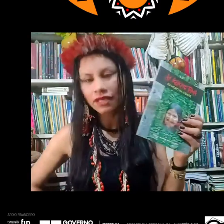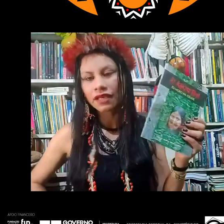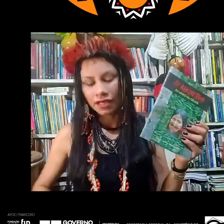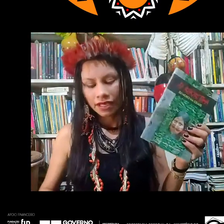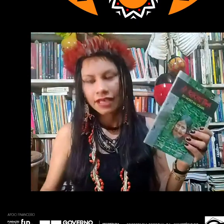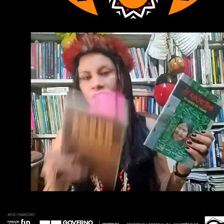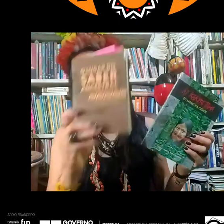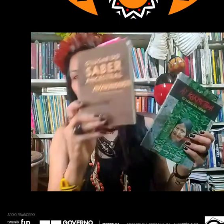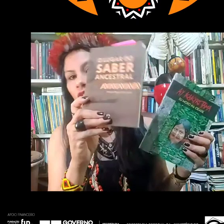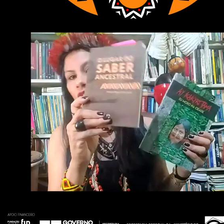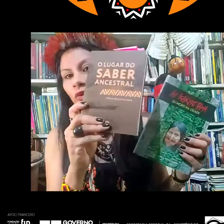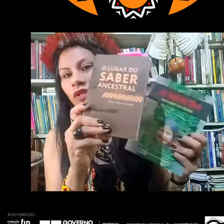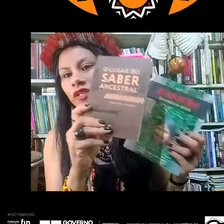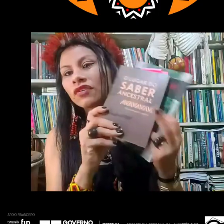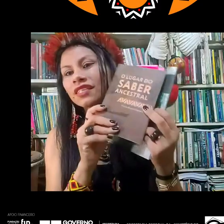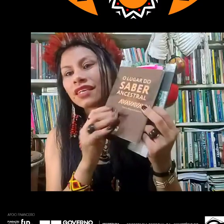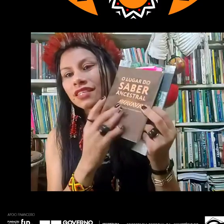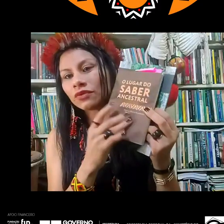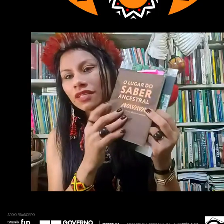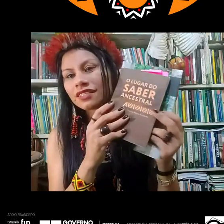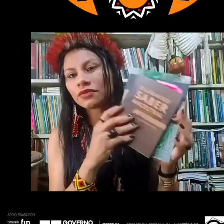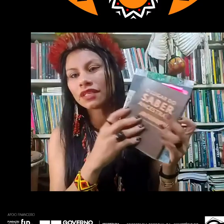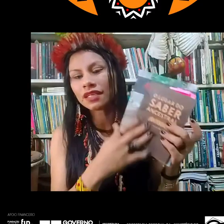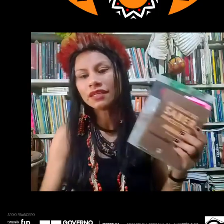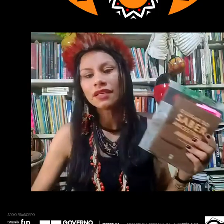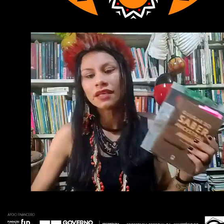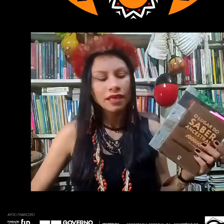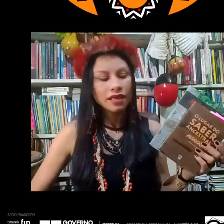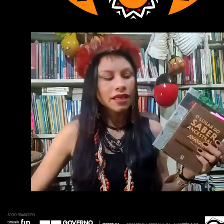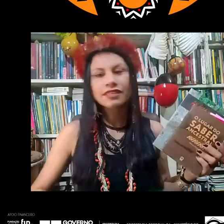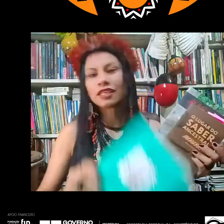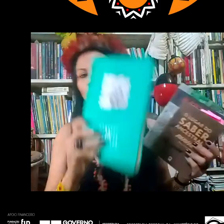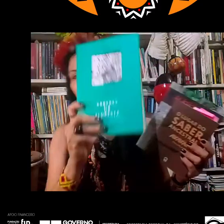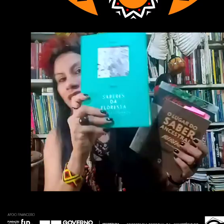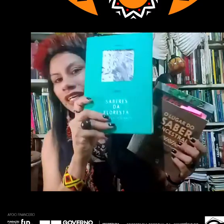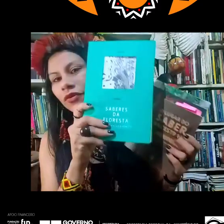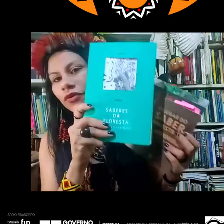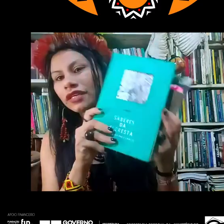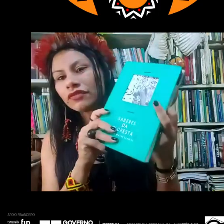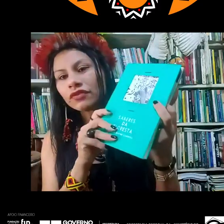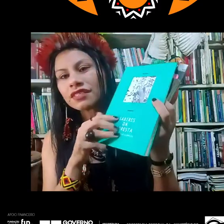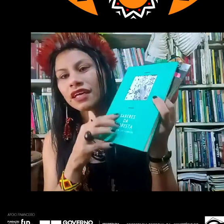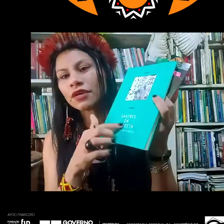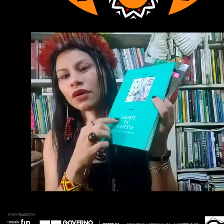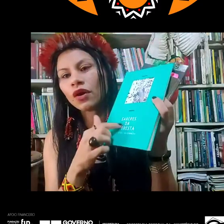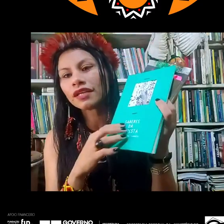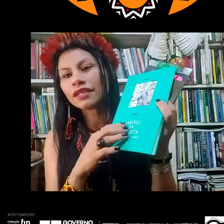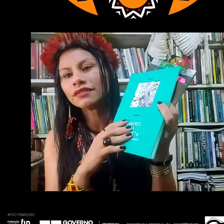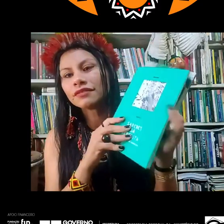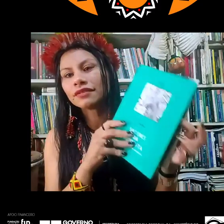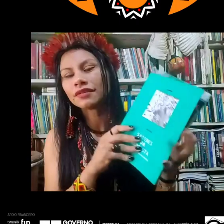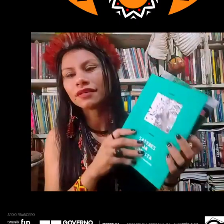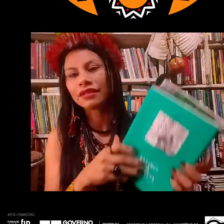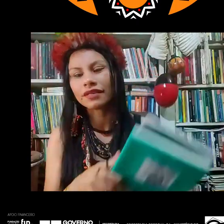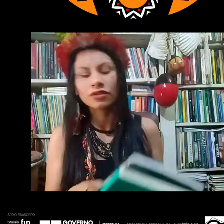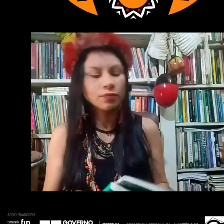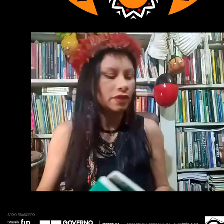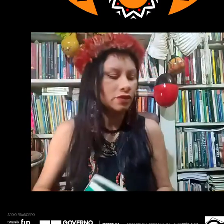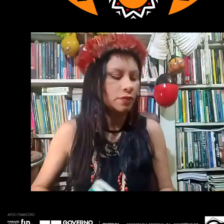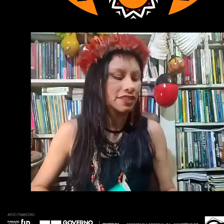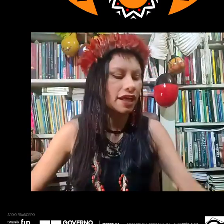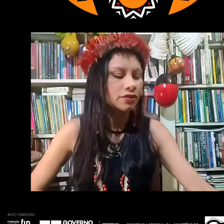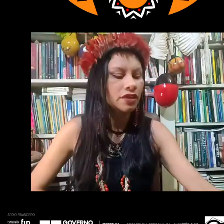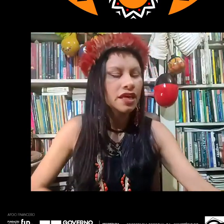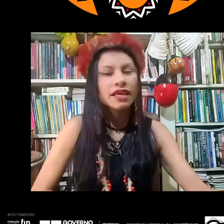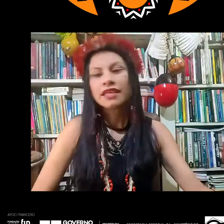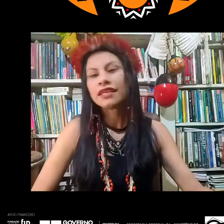edição. Esse foi o meu segundo livro. Essa aqui é a segunda edição dele. Esse é o meu terceiro livro, que saiu agora,